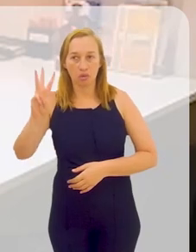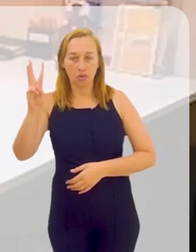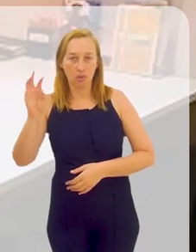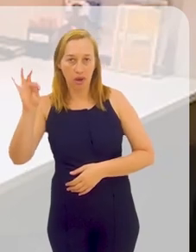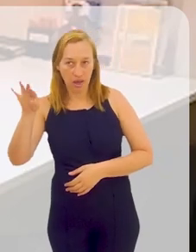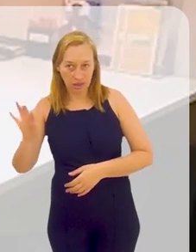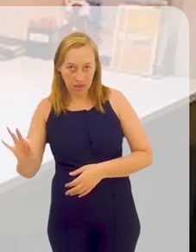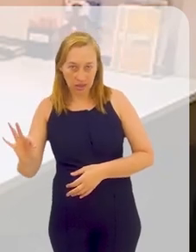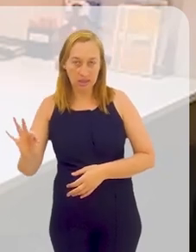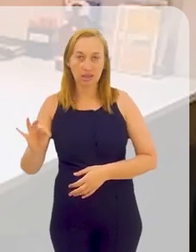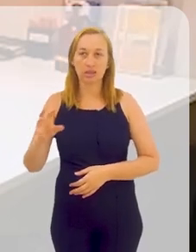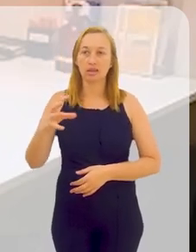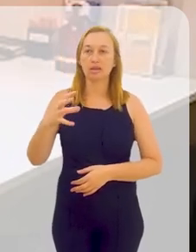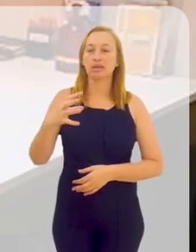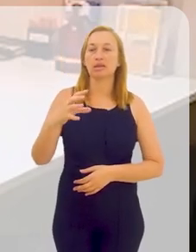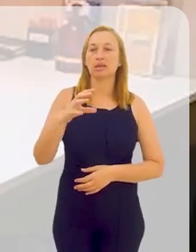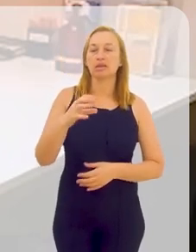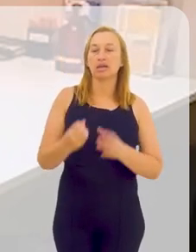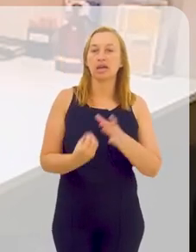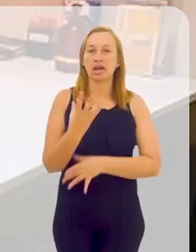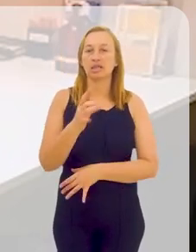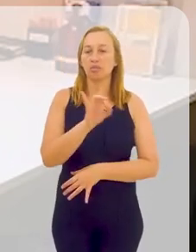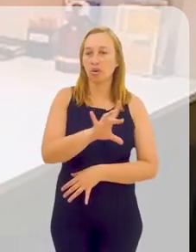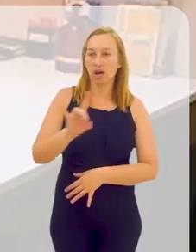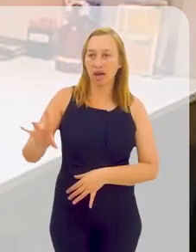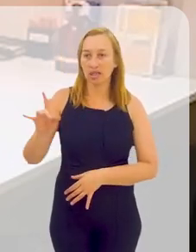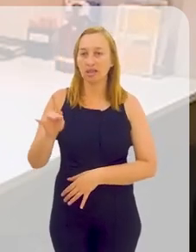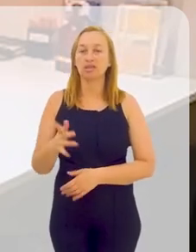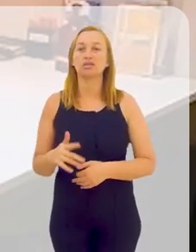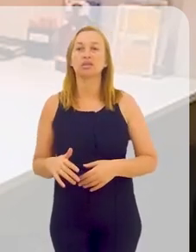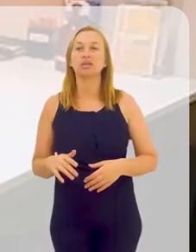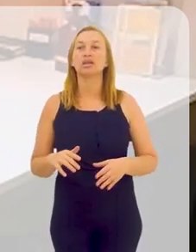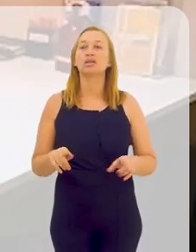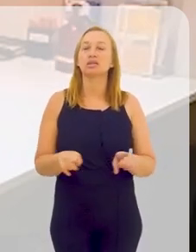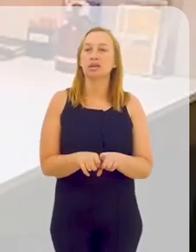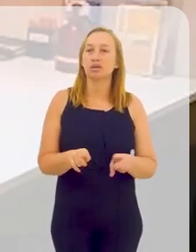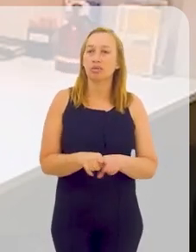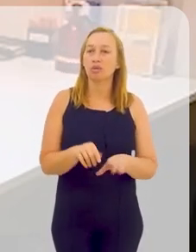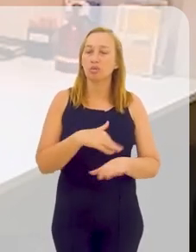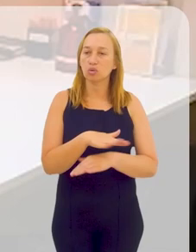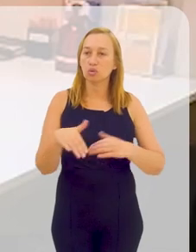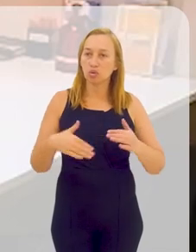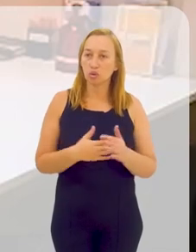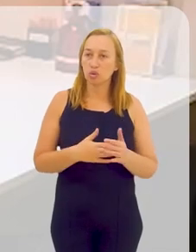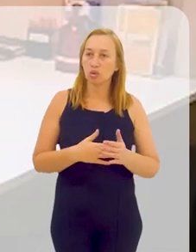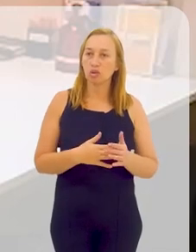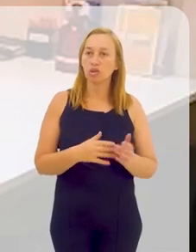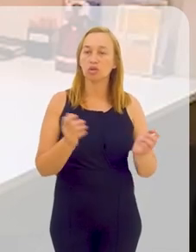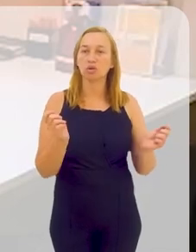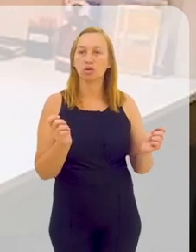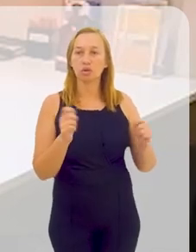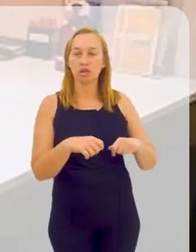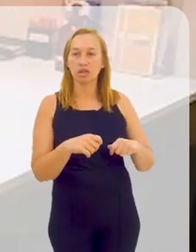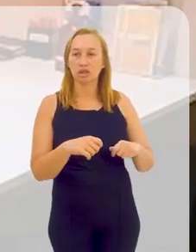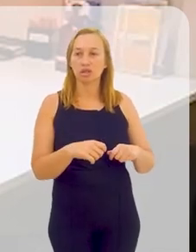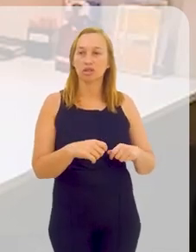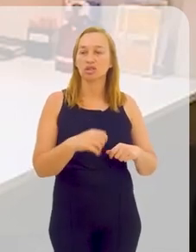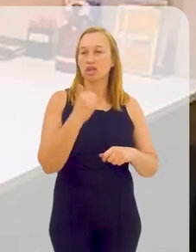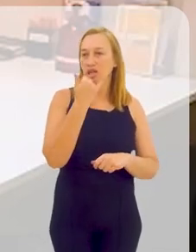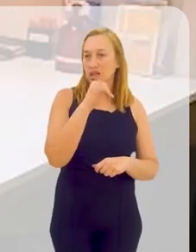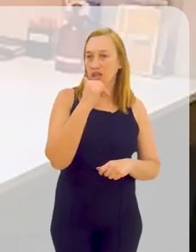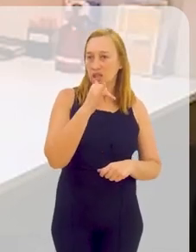instalada individual por cada sistema e para todas as modalidades de compensação de energia